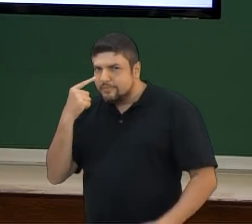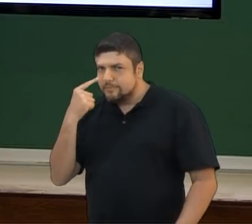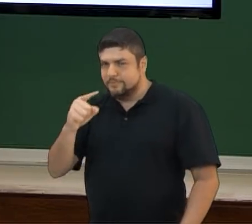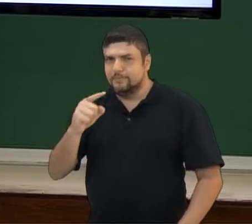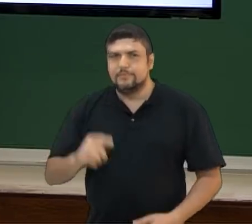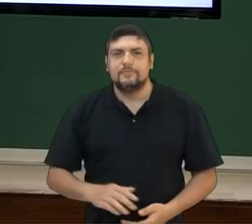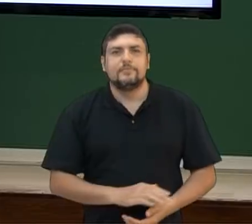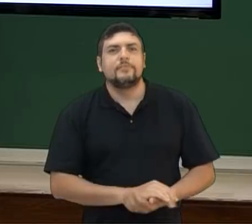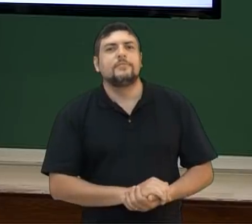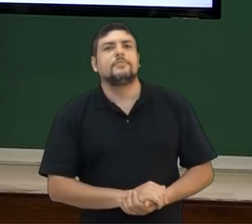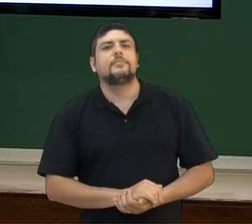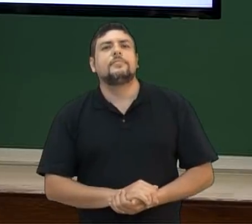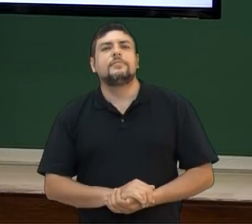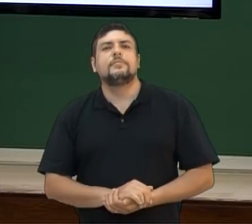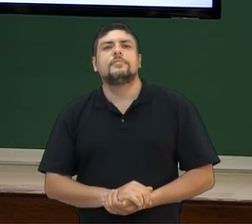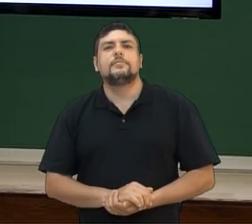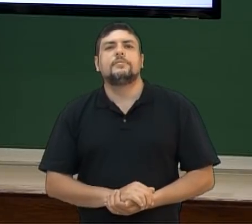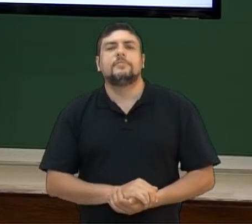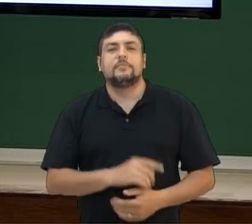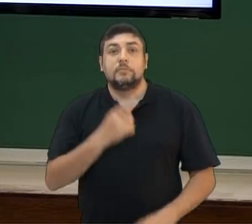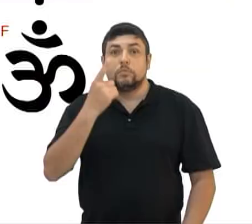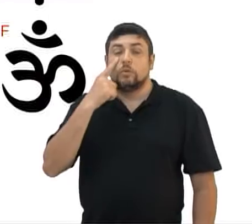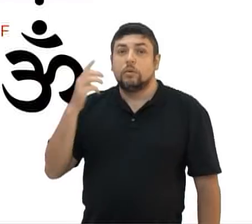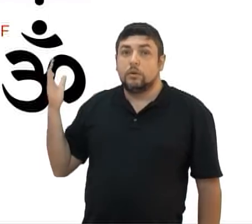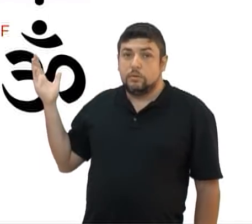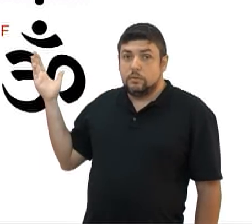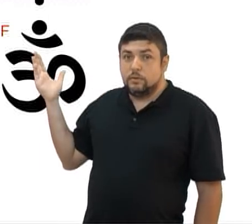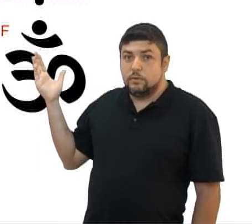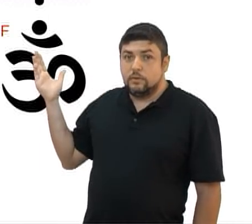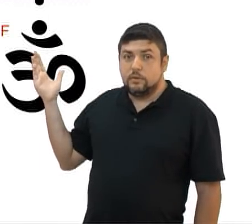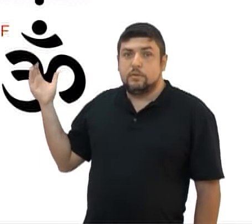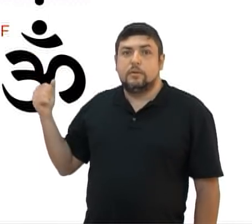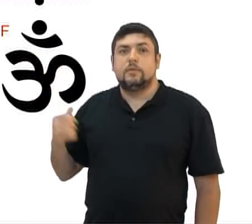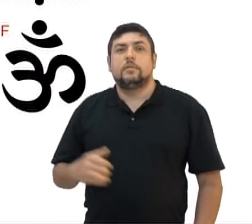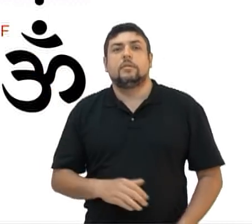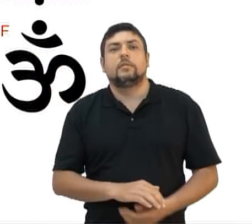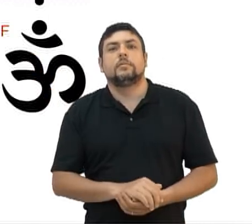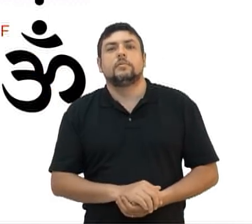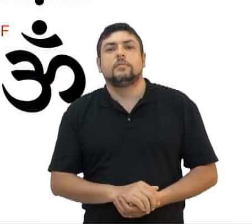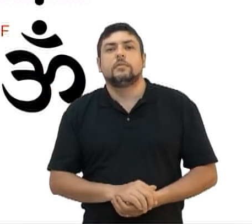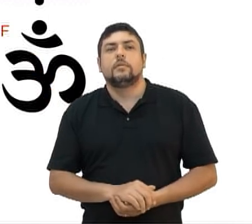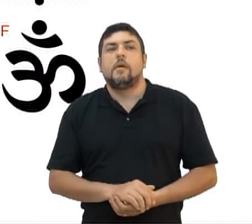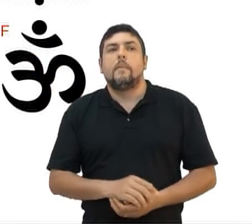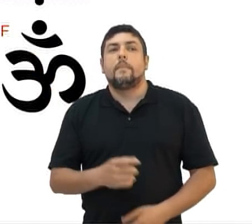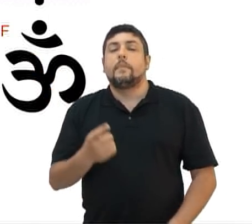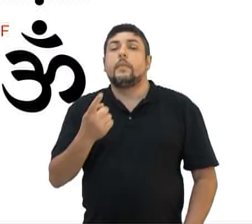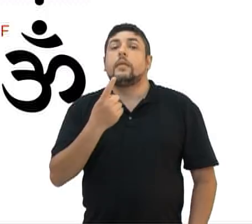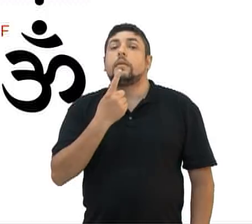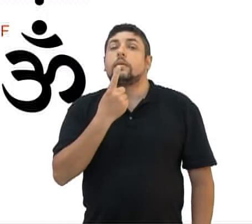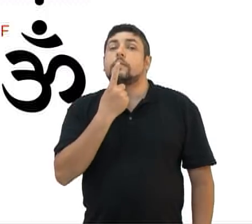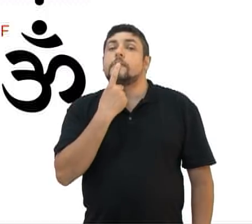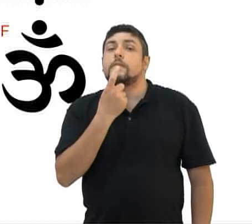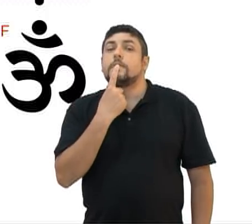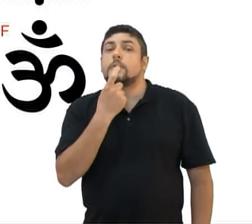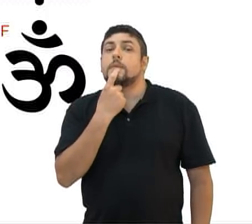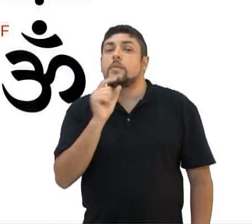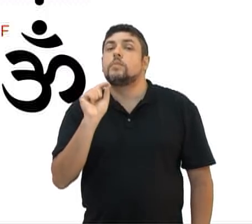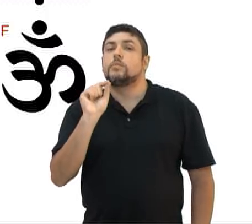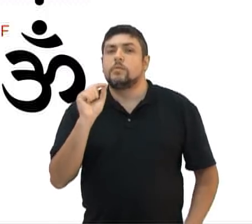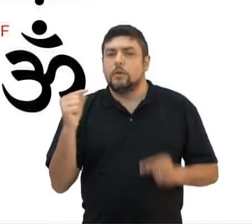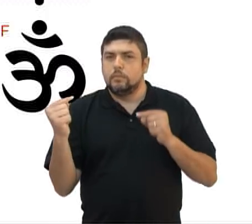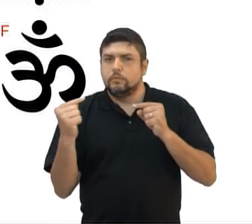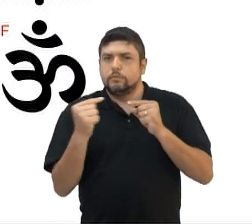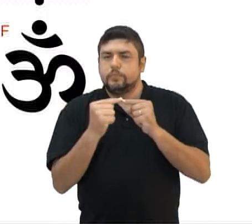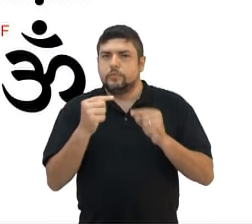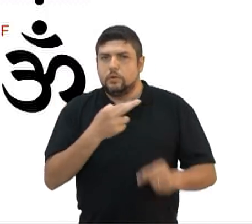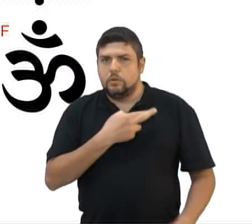são religiosos aqui? Muito bem. Então, agora aqui no próximo slide, temos em vermelho os símbolos que são religiosos e continuam